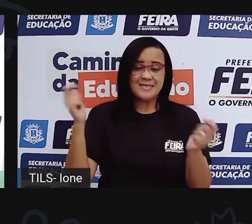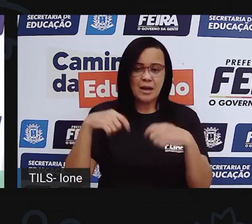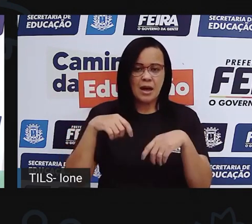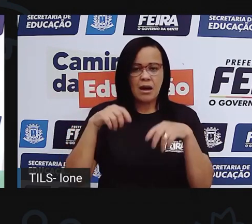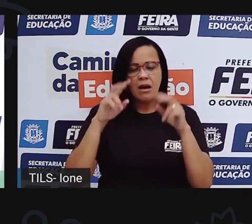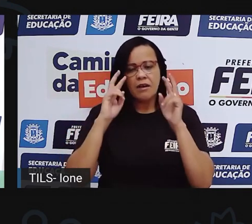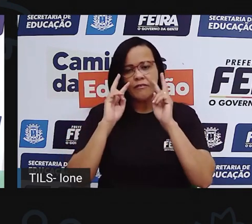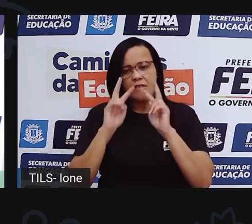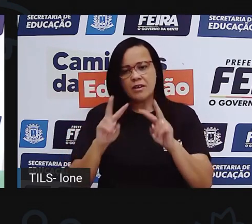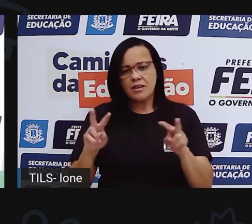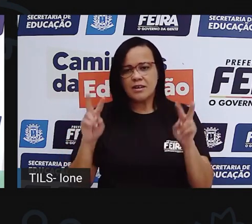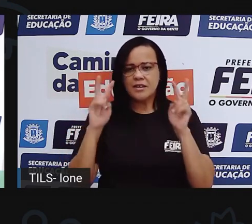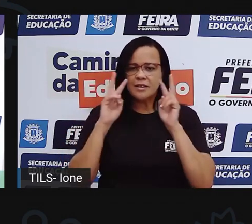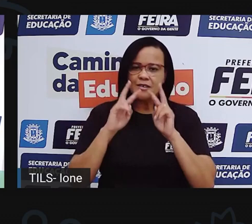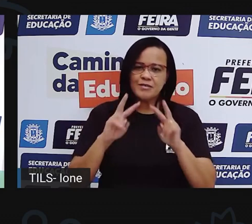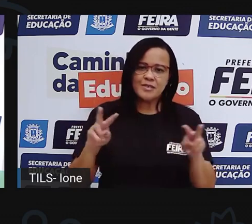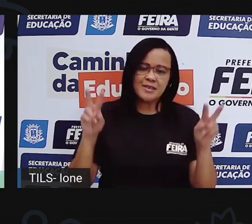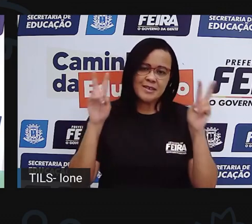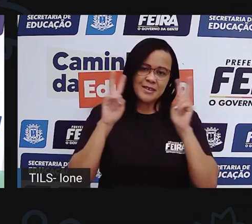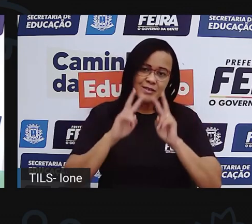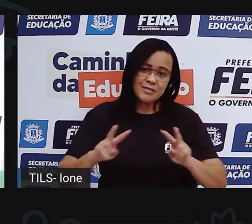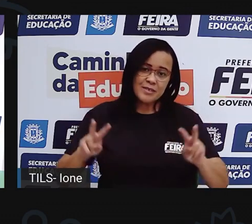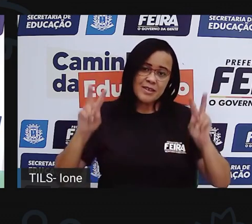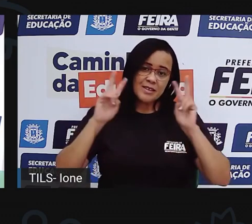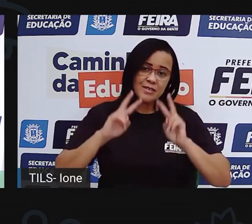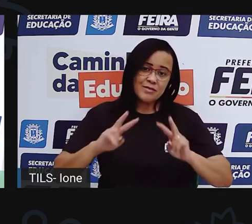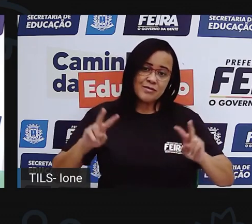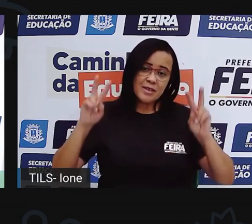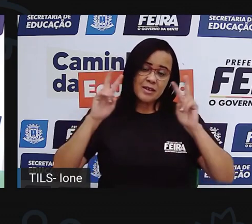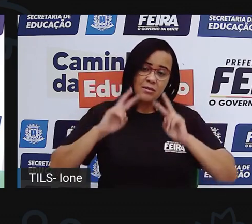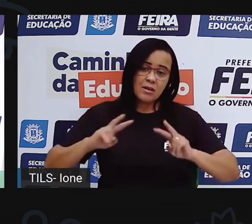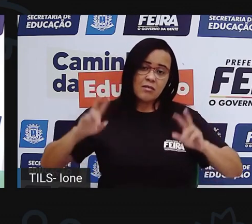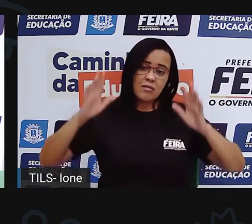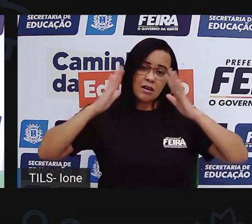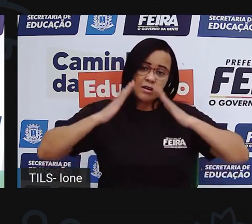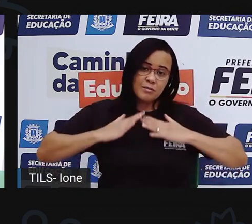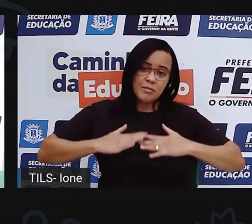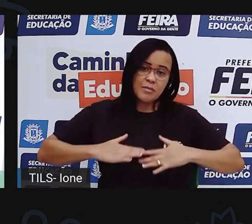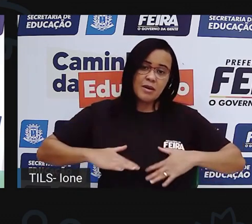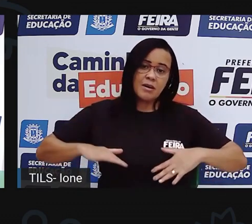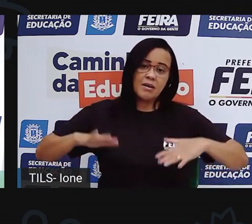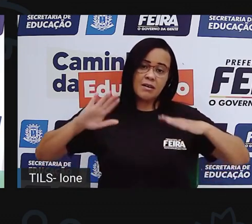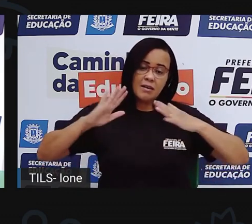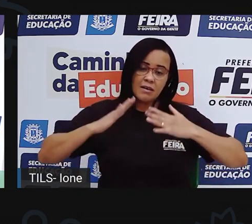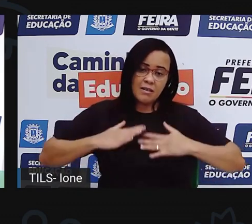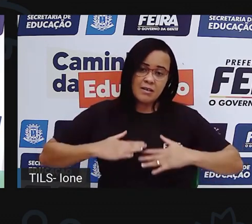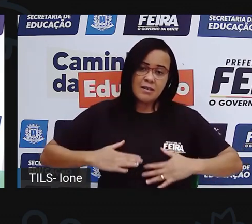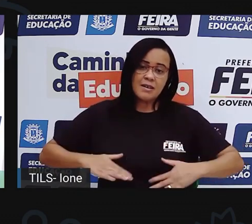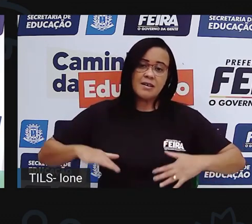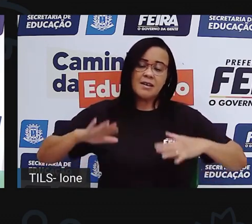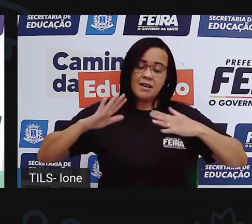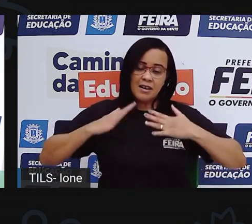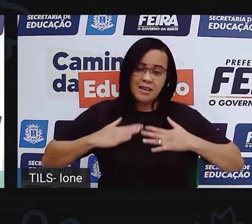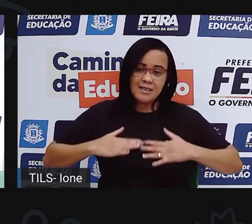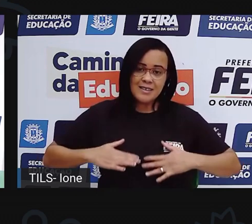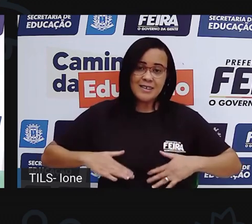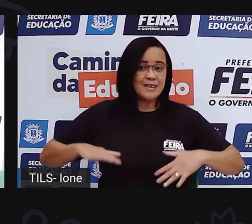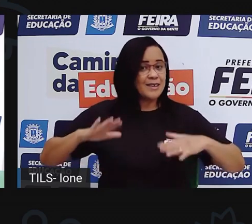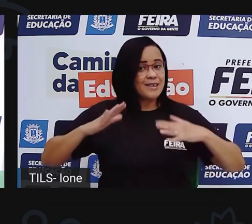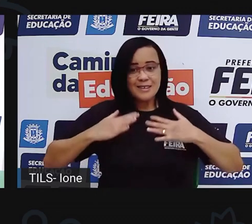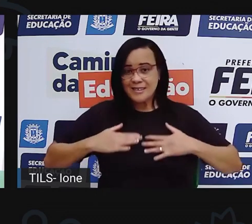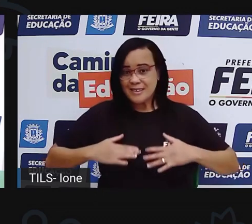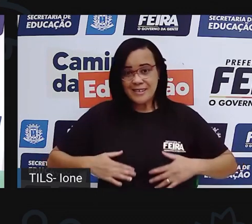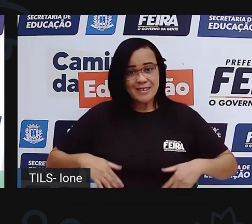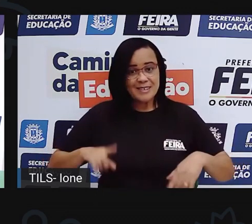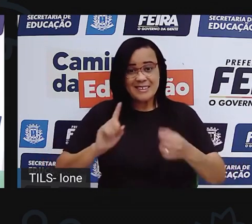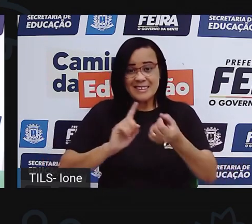observando até você ficar mais tranquilo, tá certo? Mais tranquila, né? A irritação passa, diminuiu.